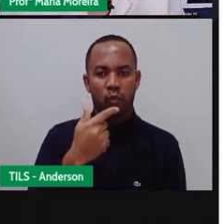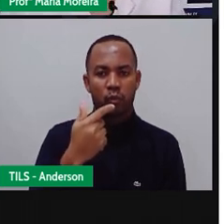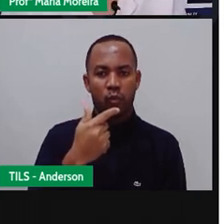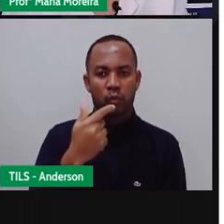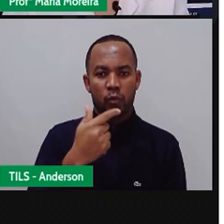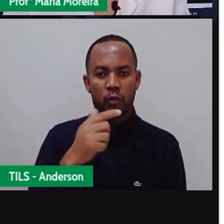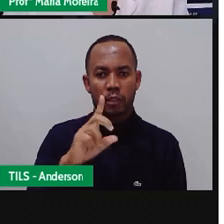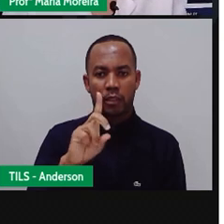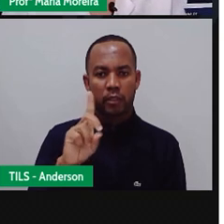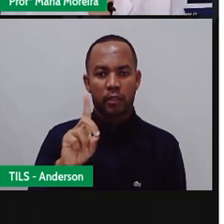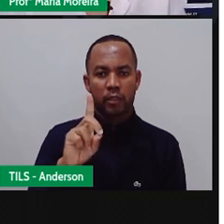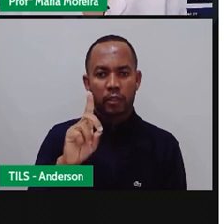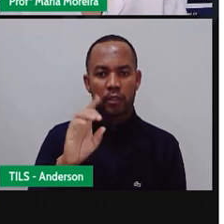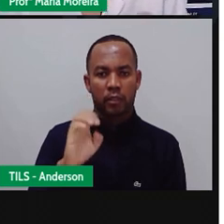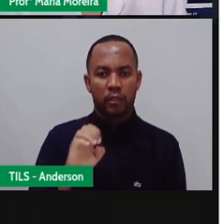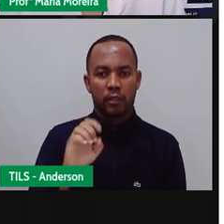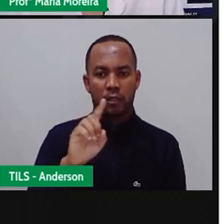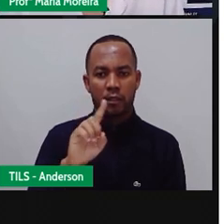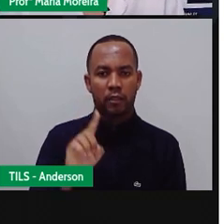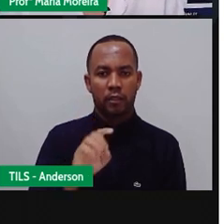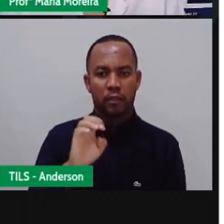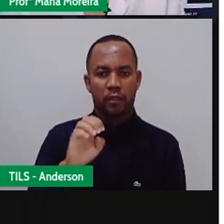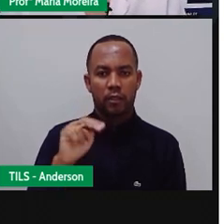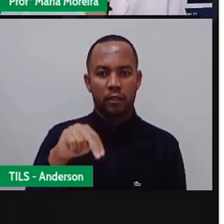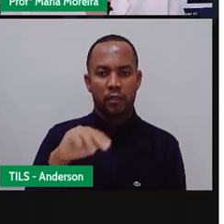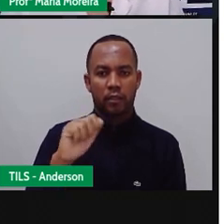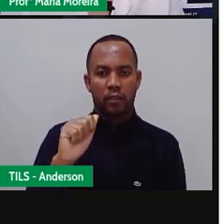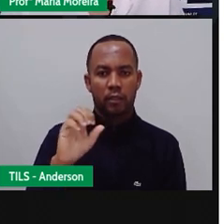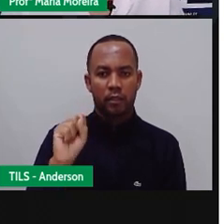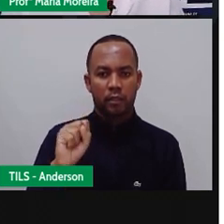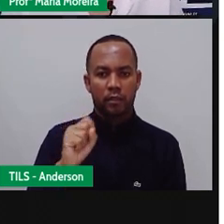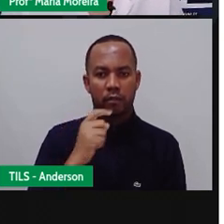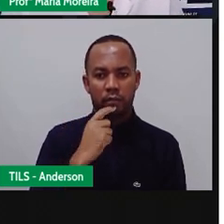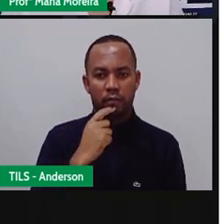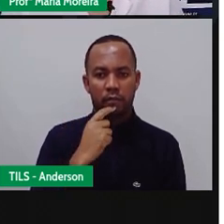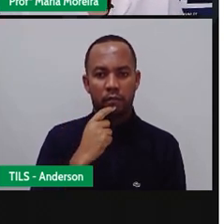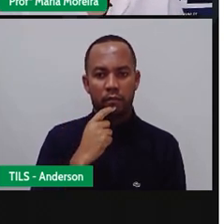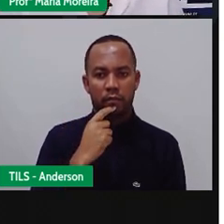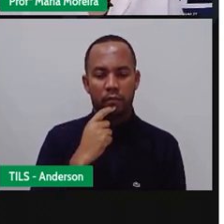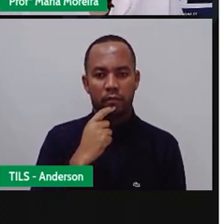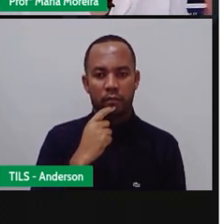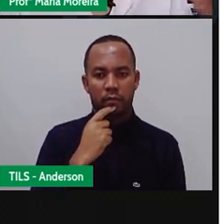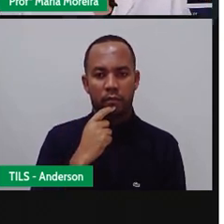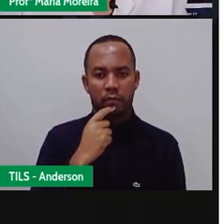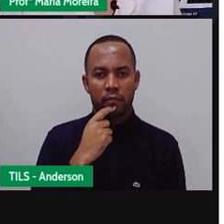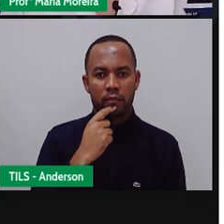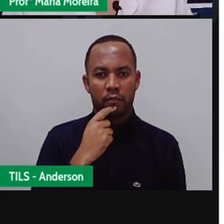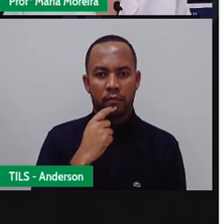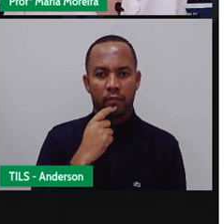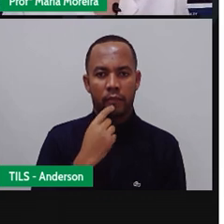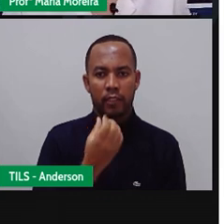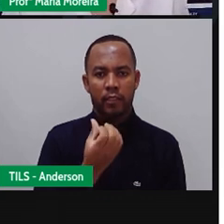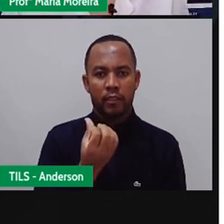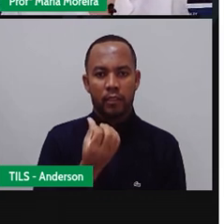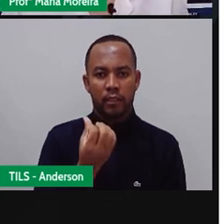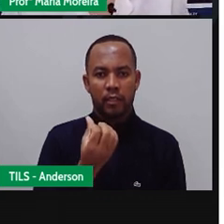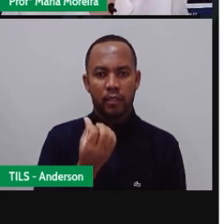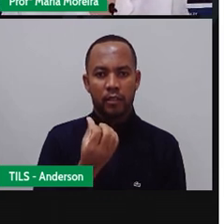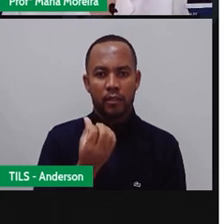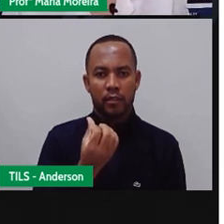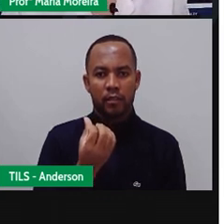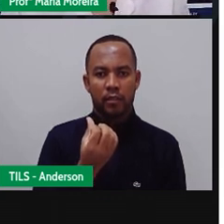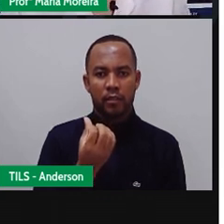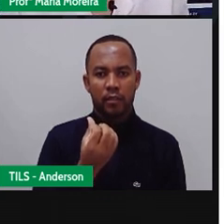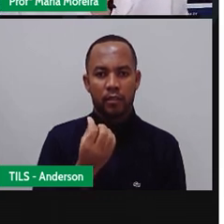dezenas que seria o mesmo do que o que do que 20 unidades e aí depois eu tenho o número 6